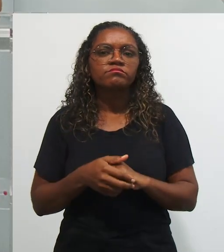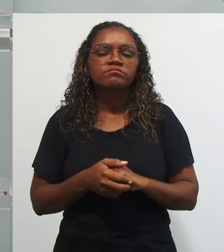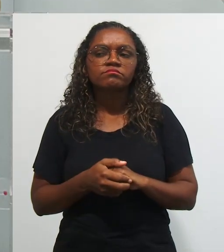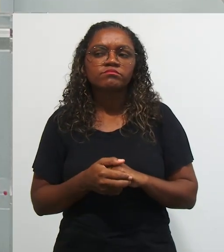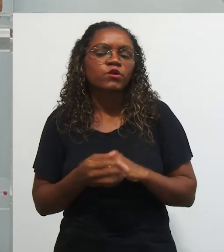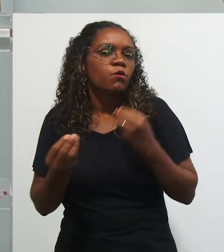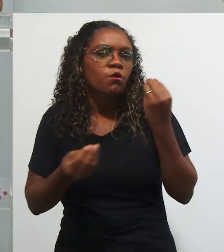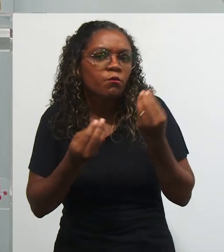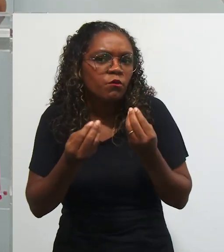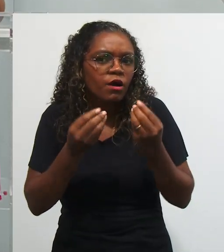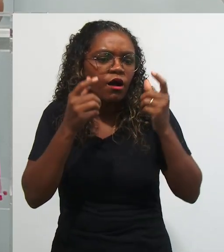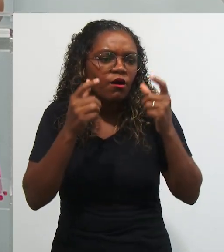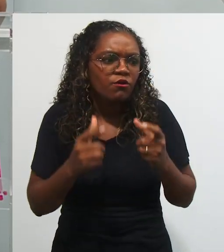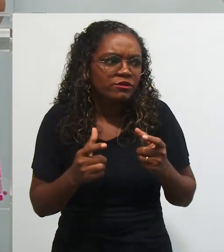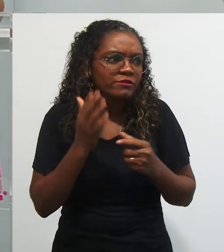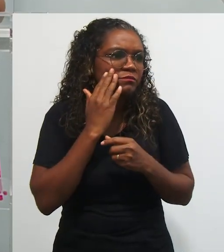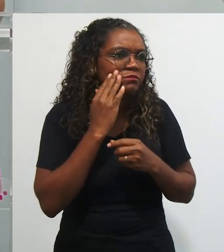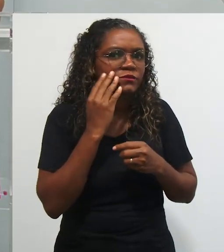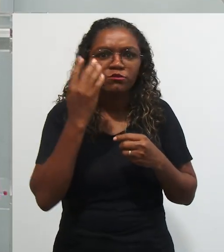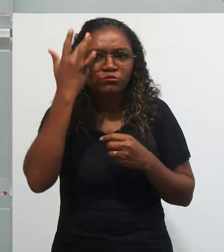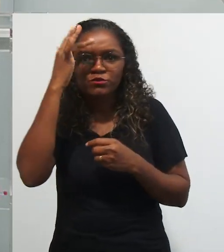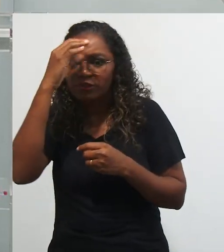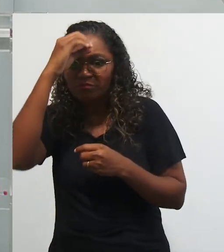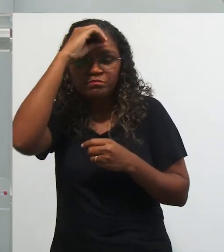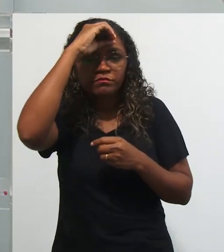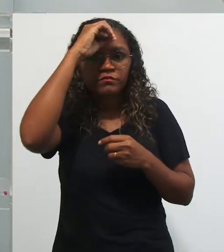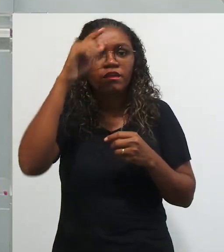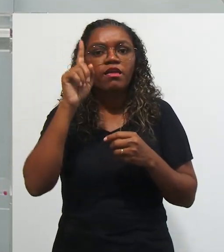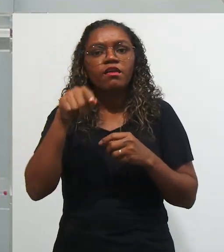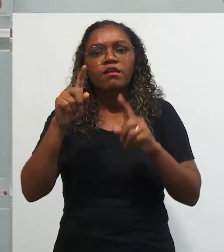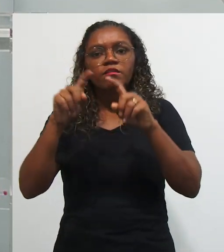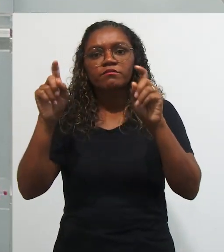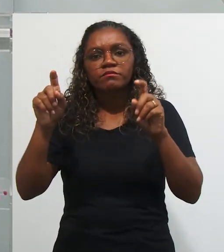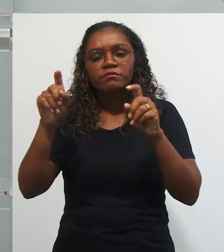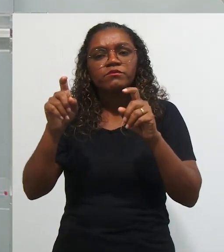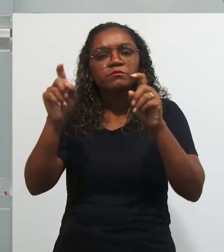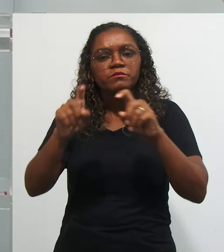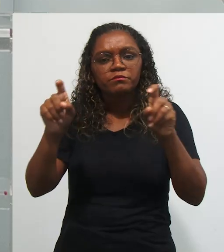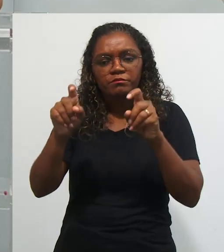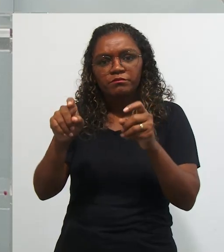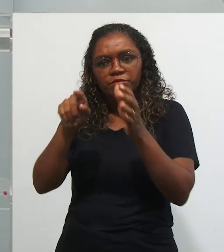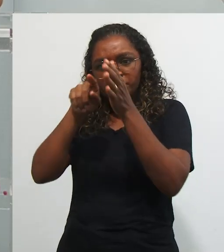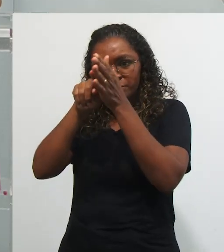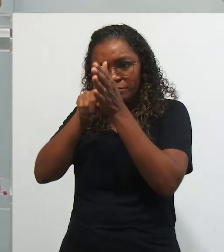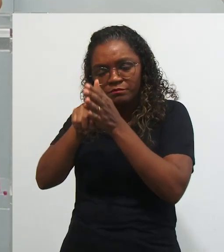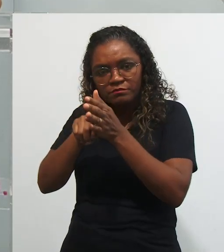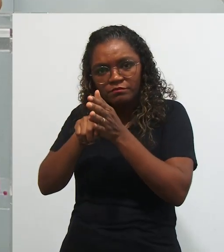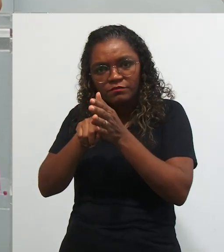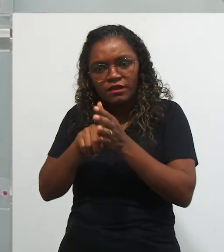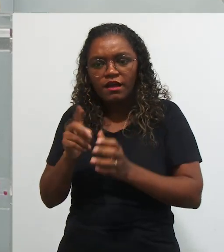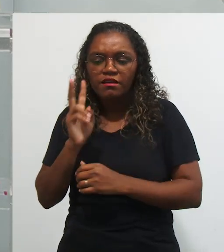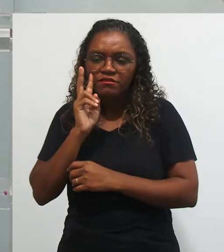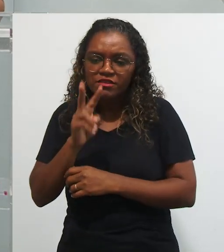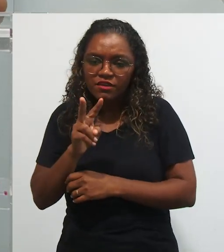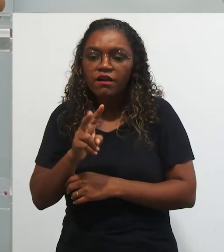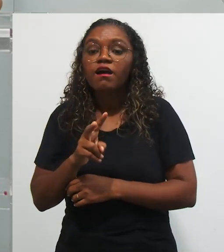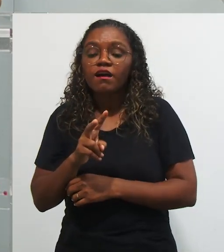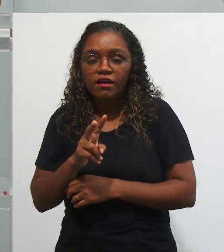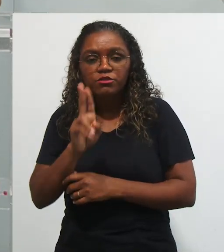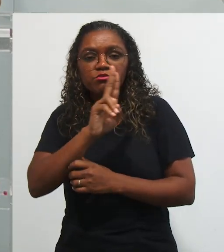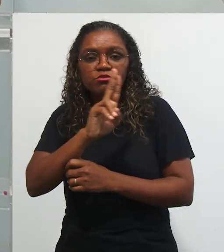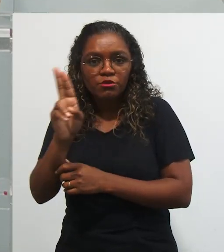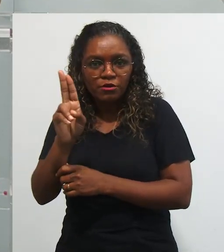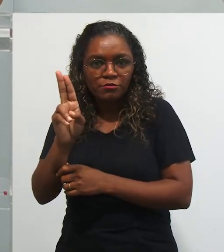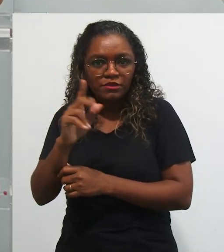lá, investiga ali, né? Busca ali, olha a receita do bolo, aí você acha uma receita de bolo. E o que tem nessa receita? Tem o nome